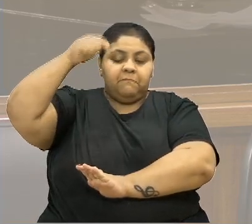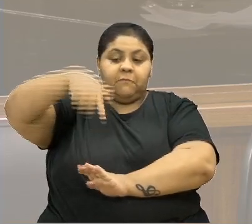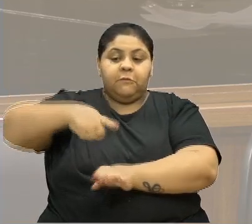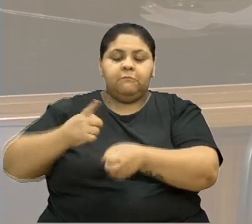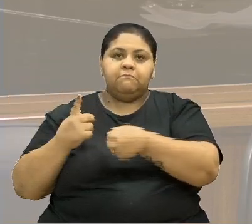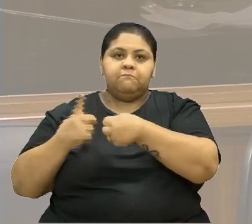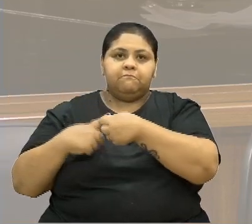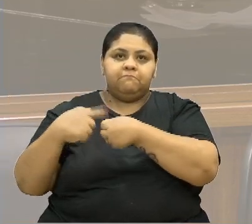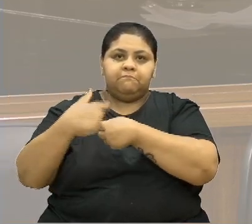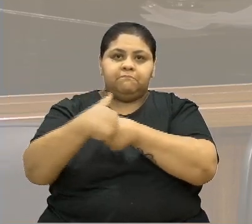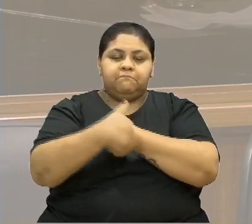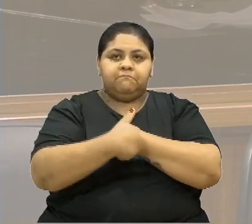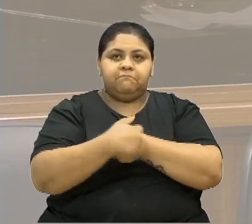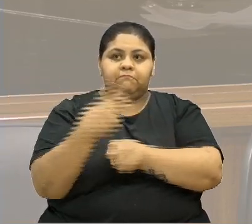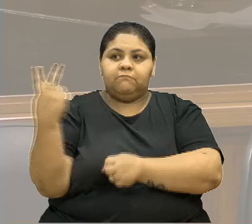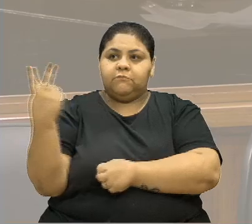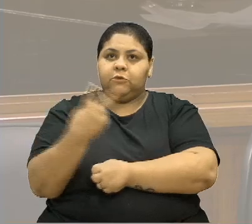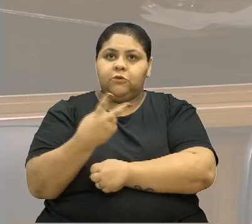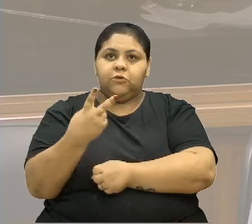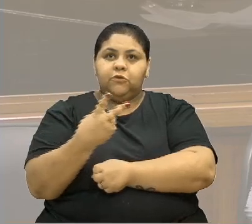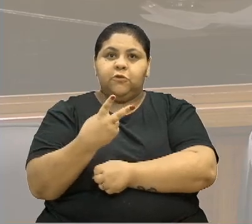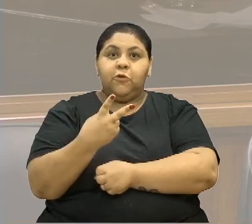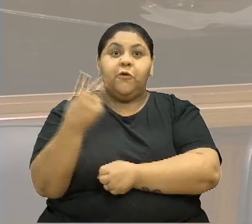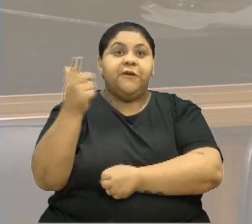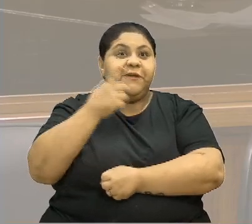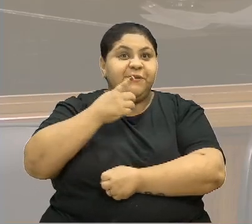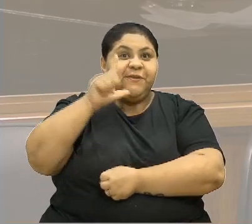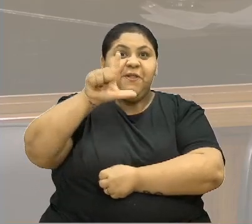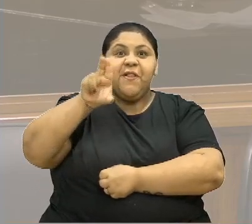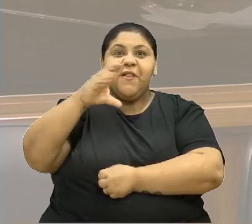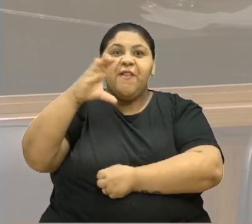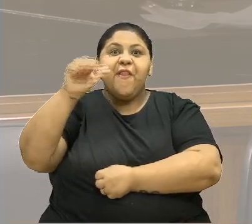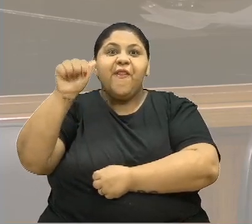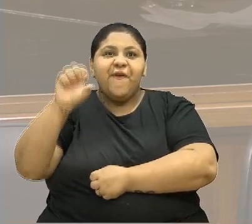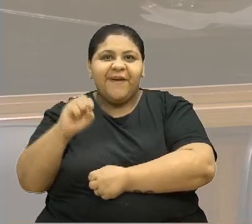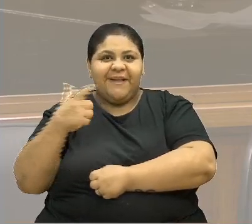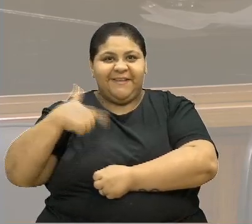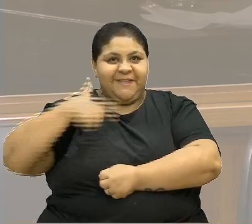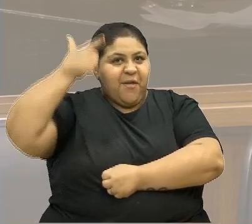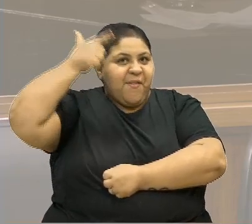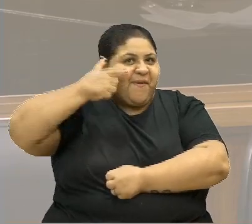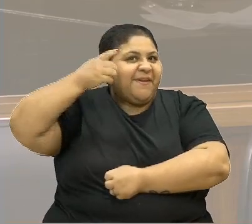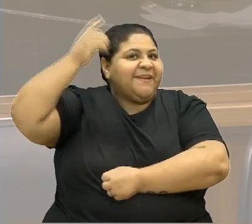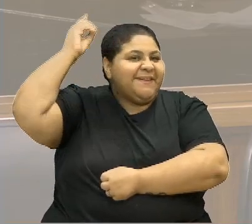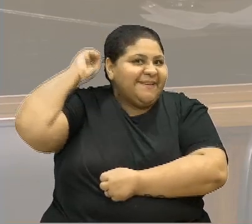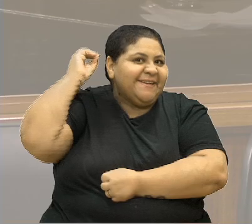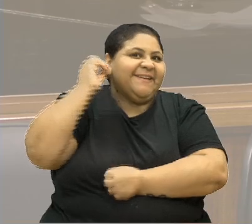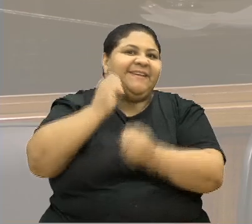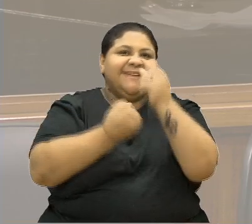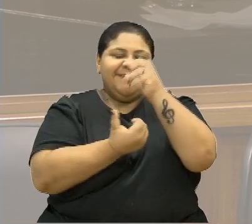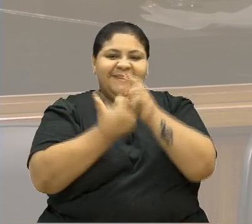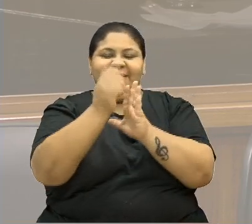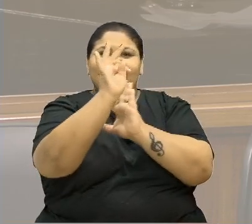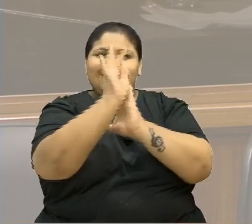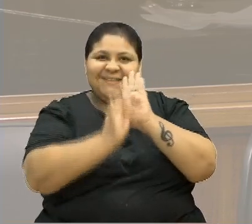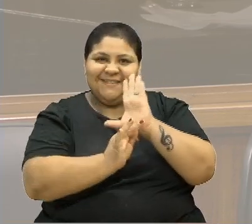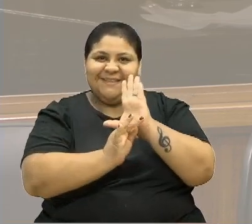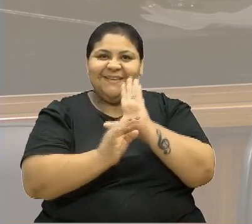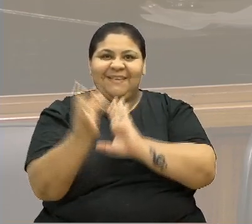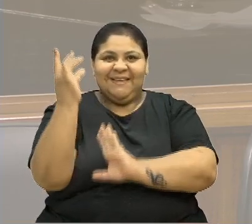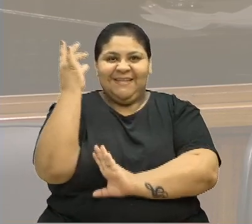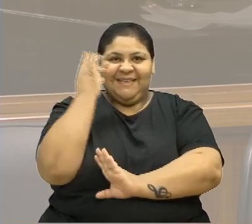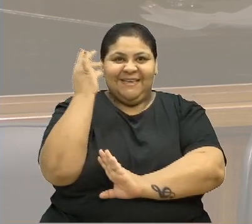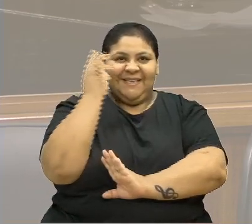cidade. Os dois Lucas, né? E o vereador Lucas produziu um texto também sobre a presença